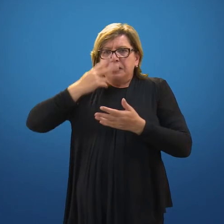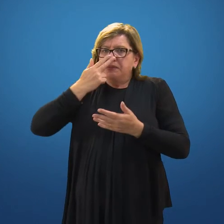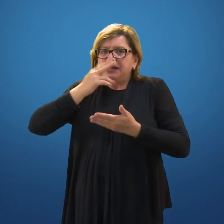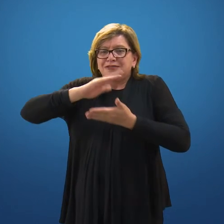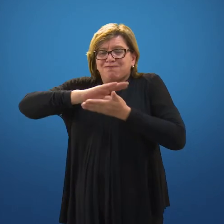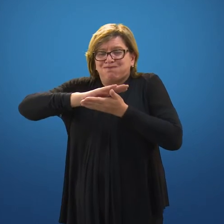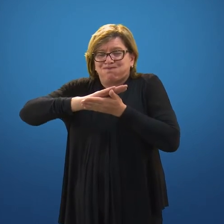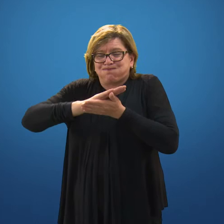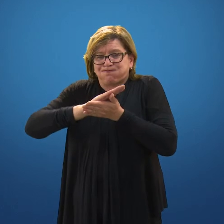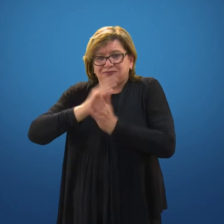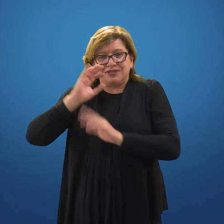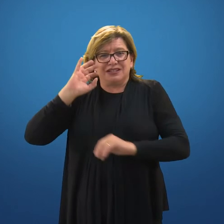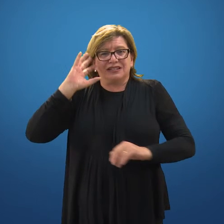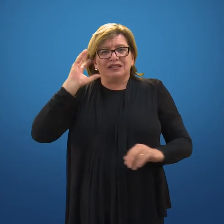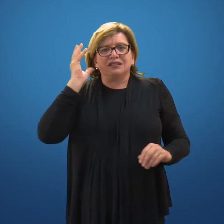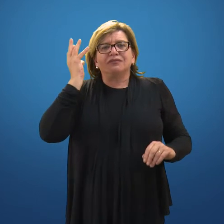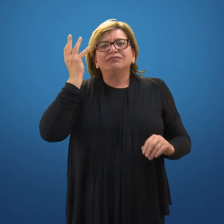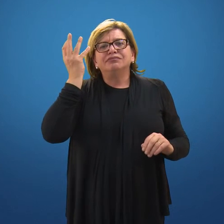opressão.